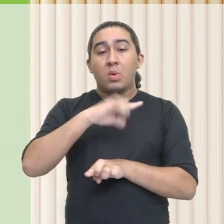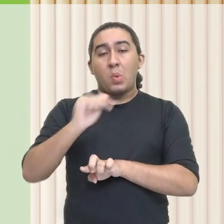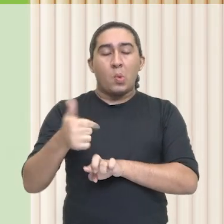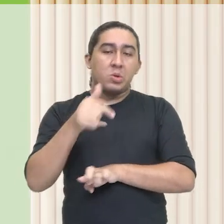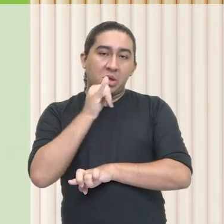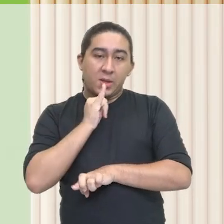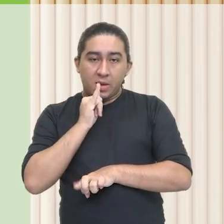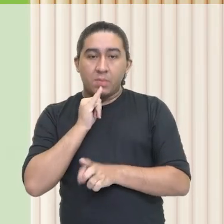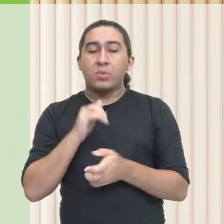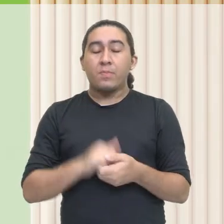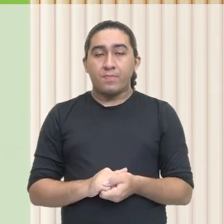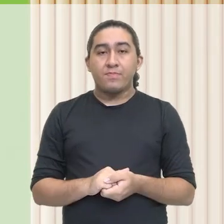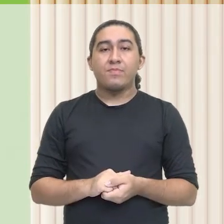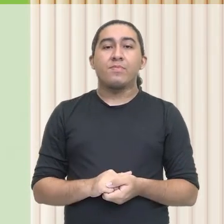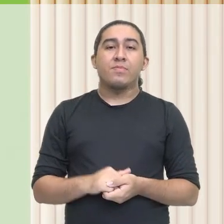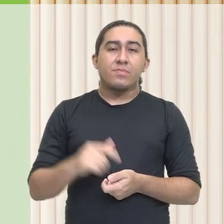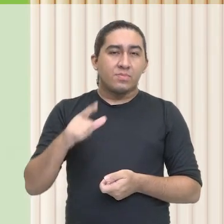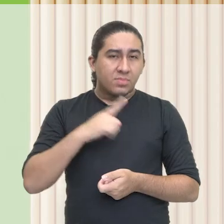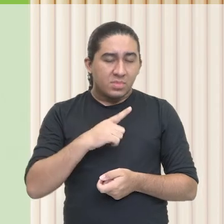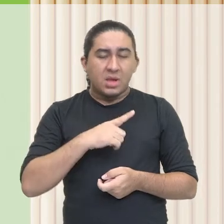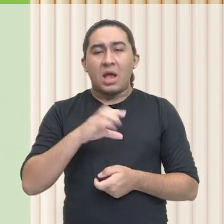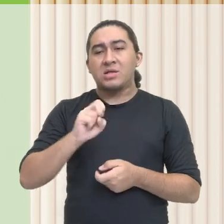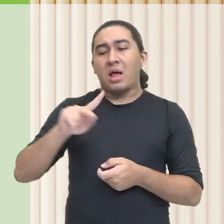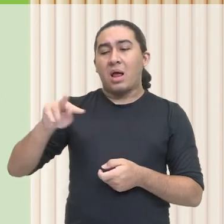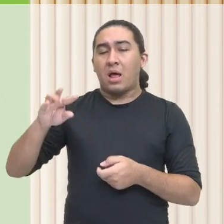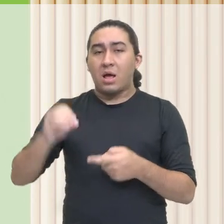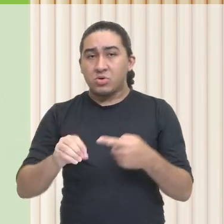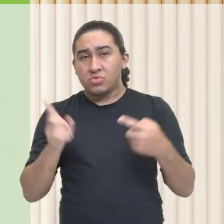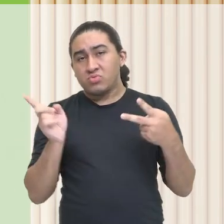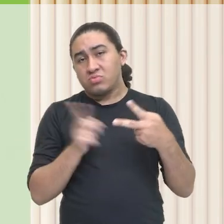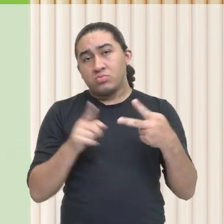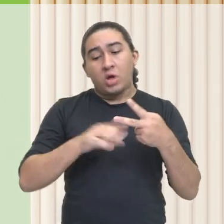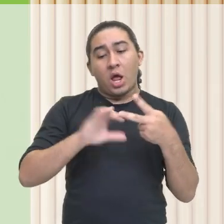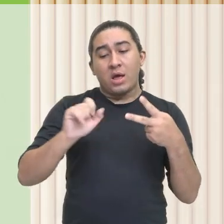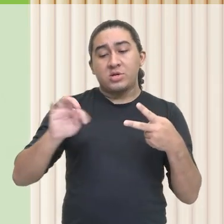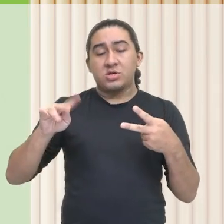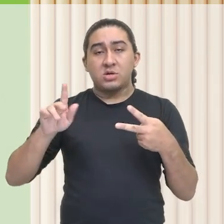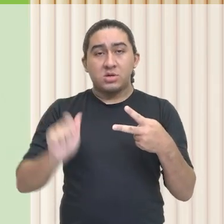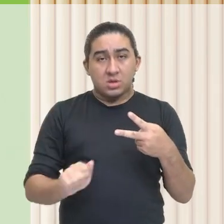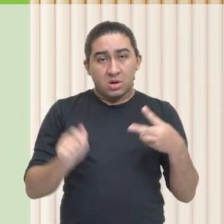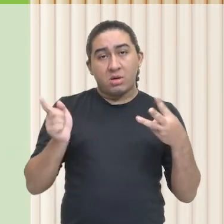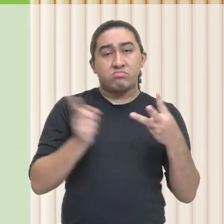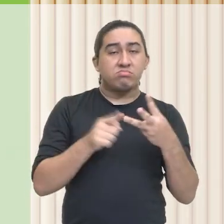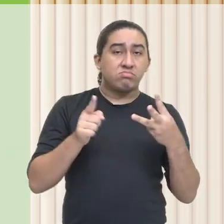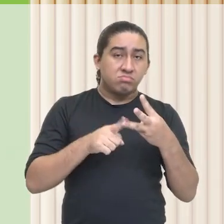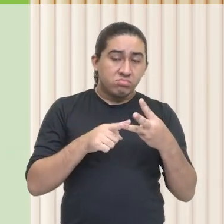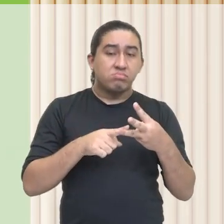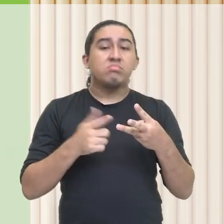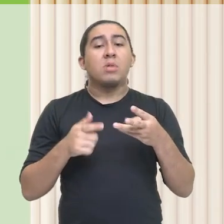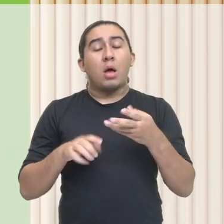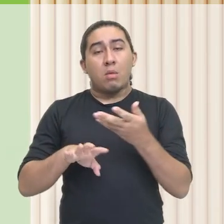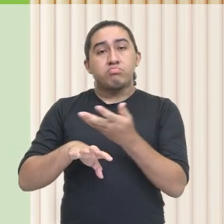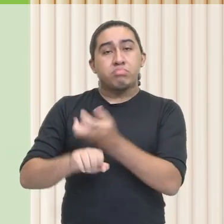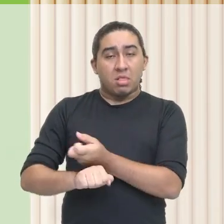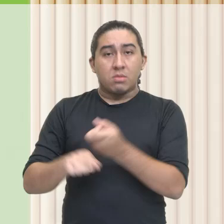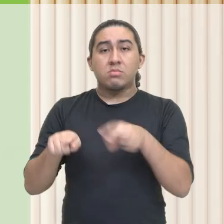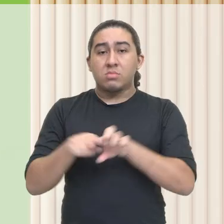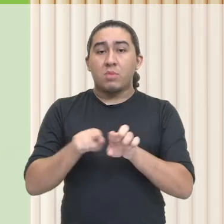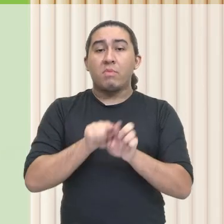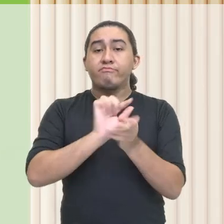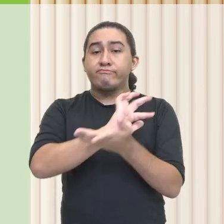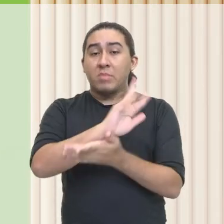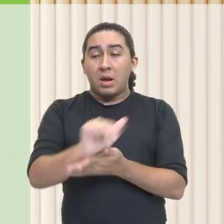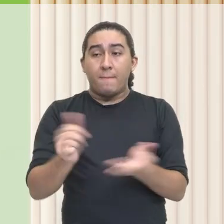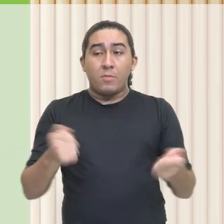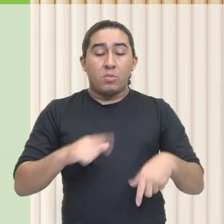serrado como a catinga como o Pantanal como Pampa né então estes vários biomas